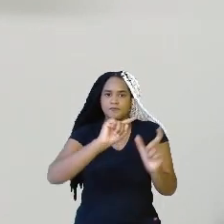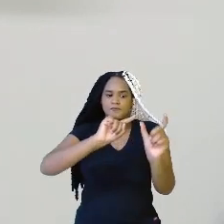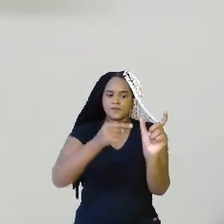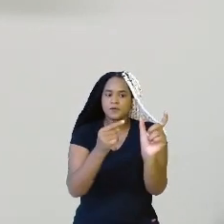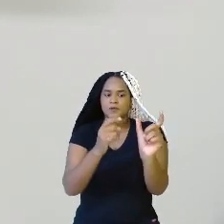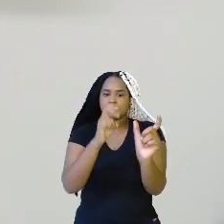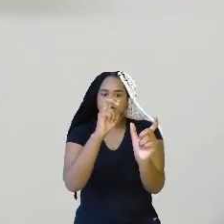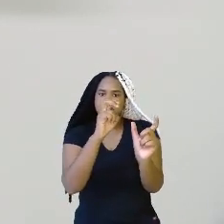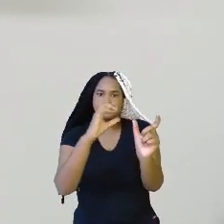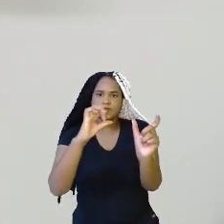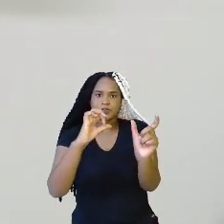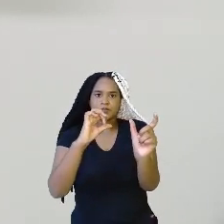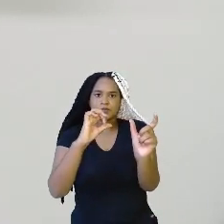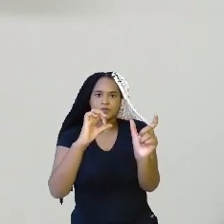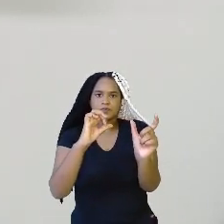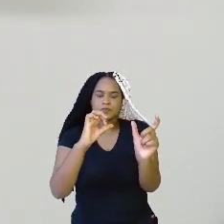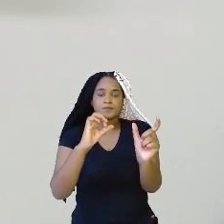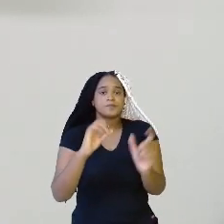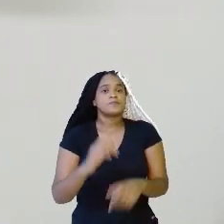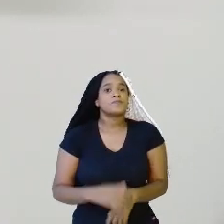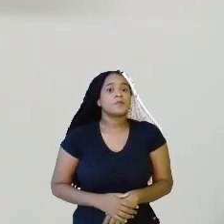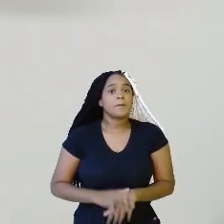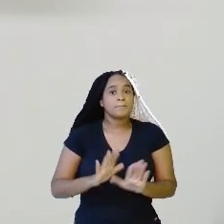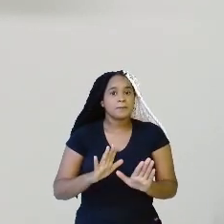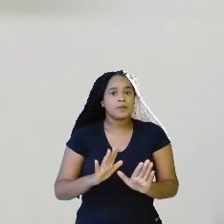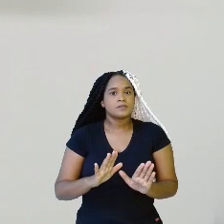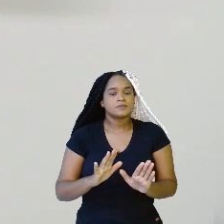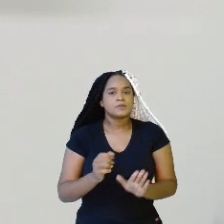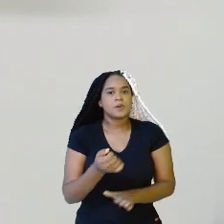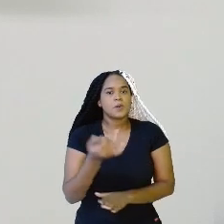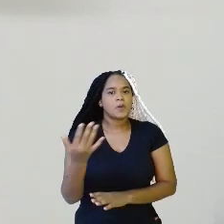0,59. A gente leu 59